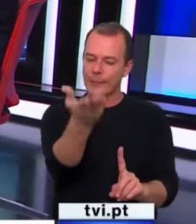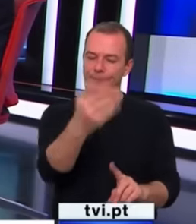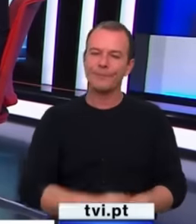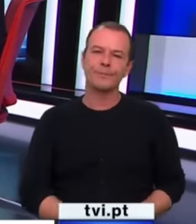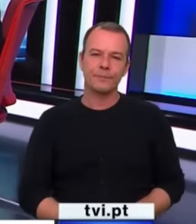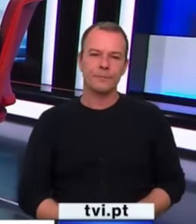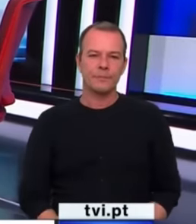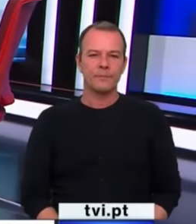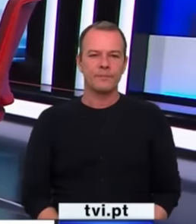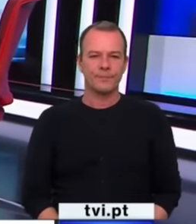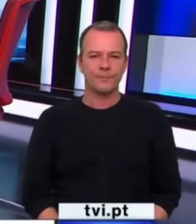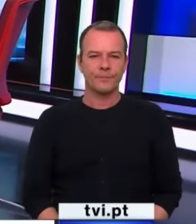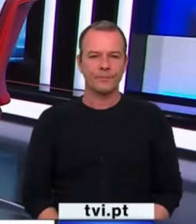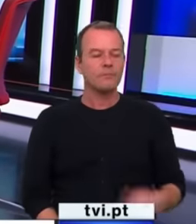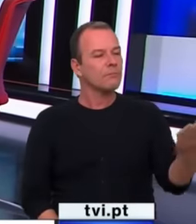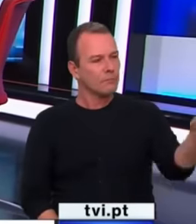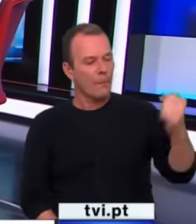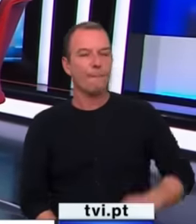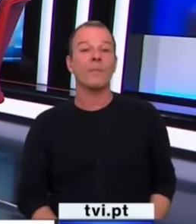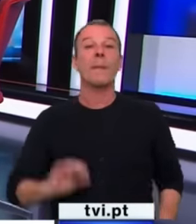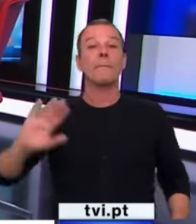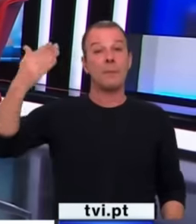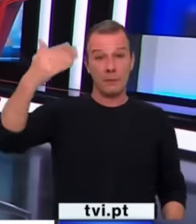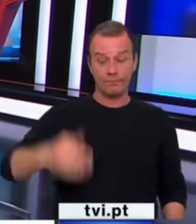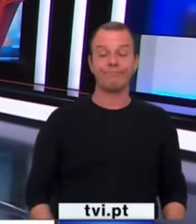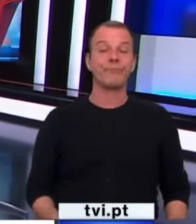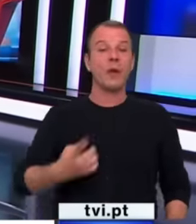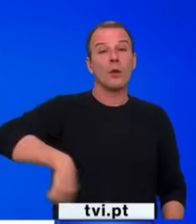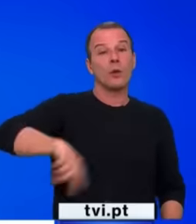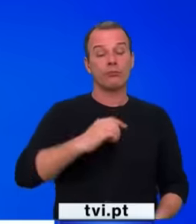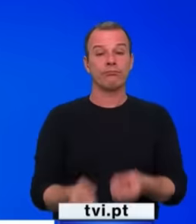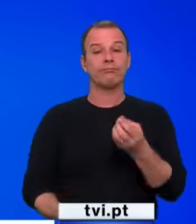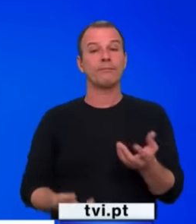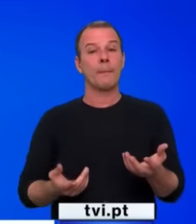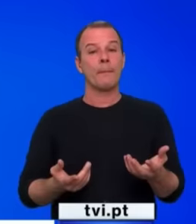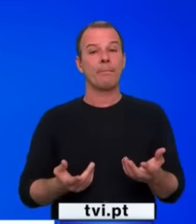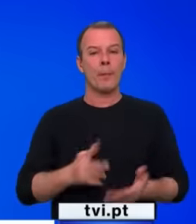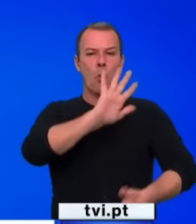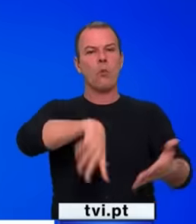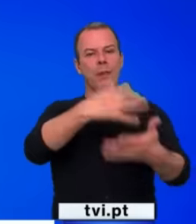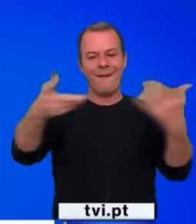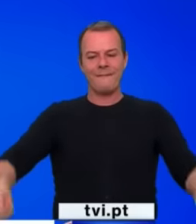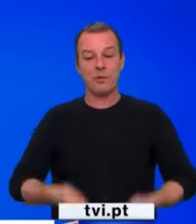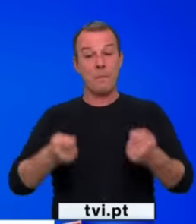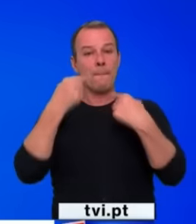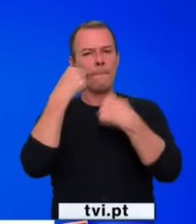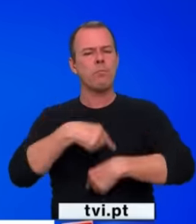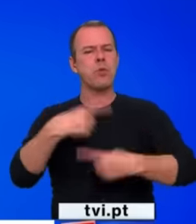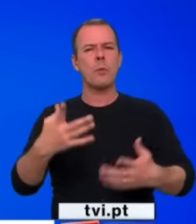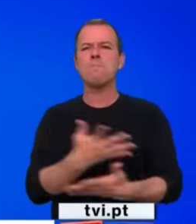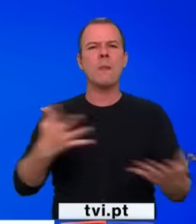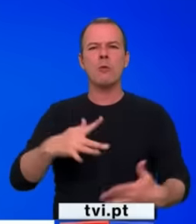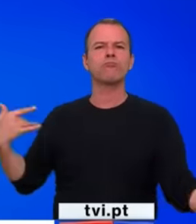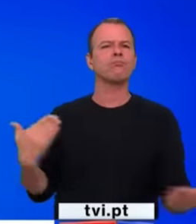zero. A esse argumento zero que acabou de utilizar. Bom, em primeiro lugar, nós lançámos o maior plano de investimento público em habitação na história não do país. Qual